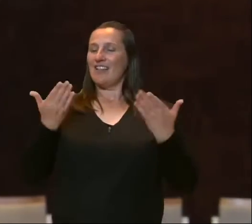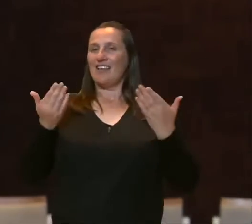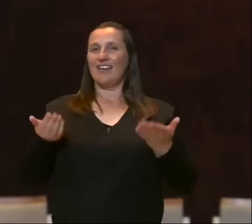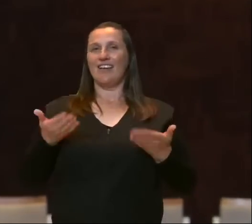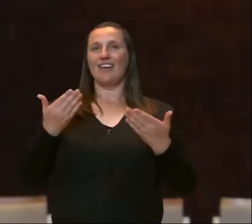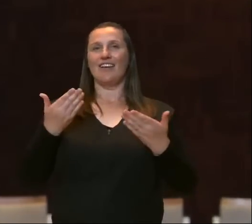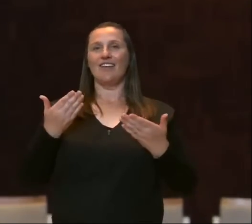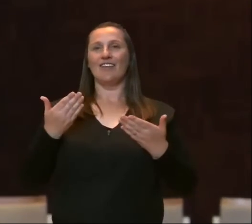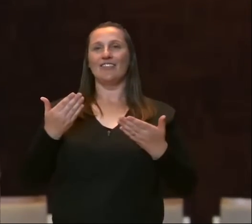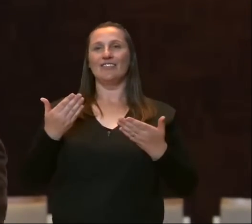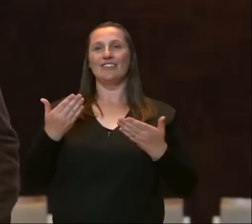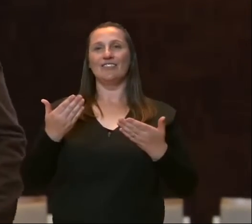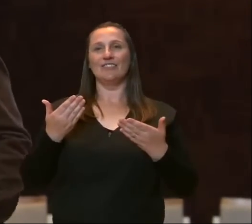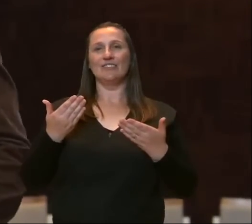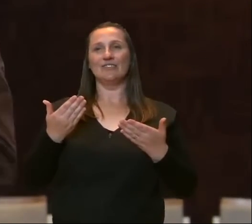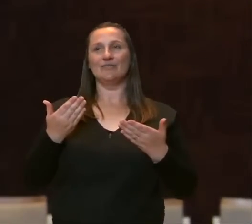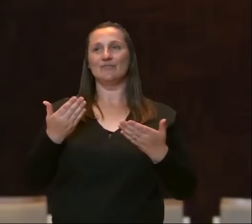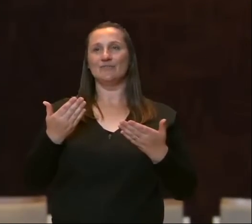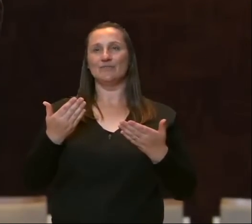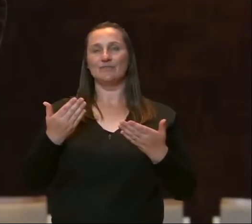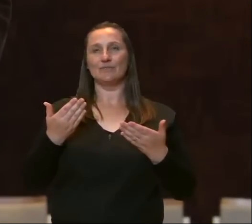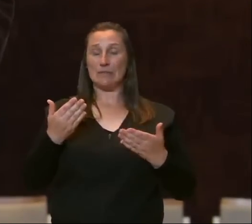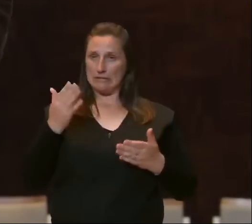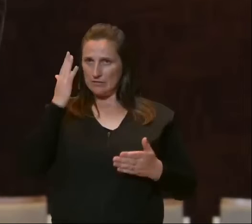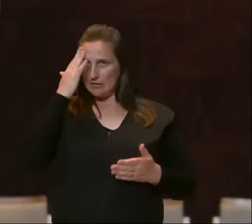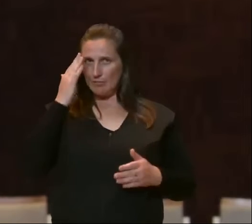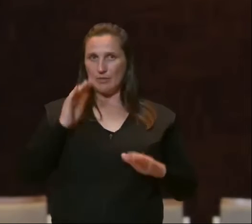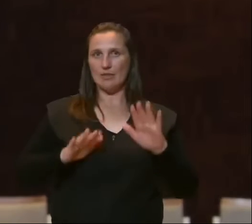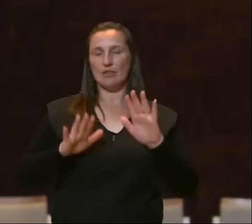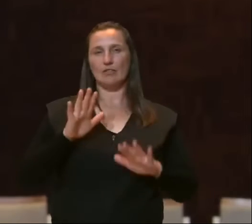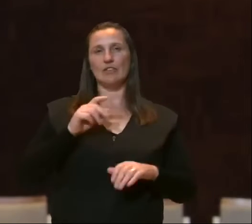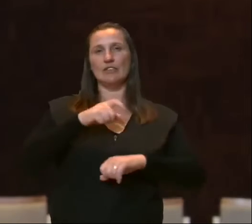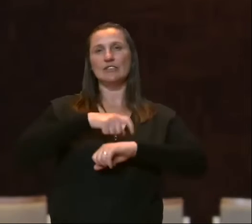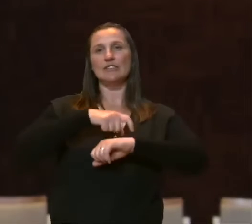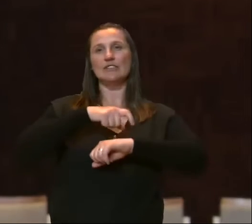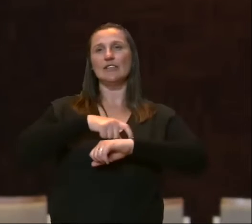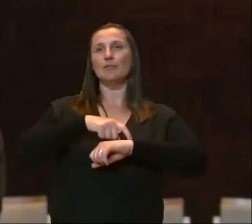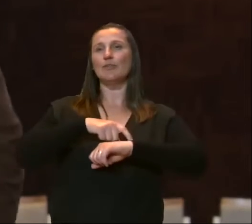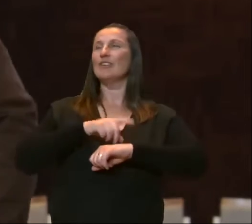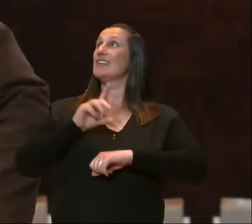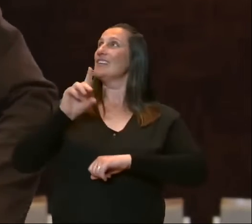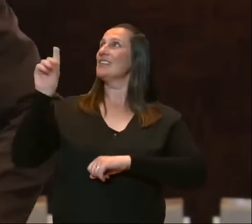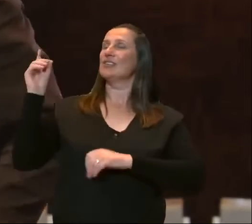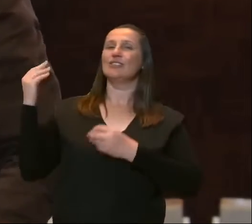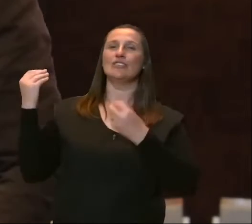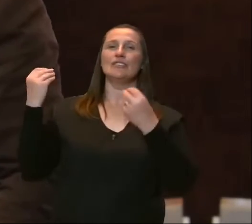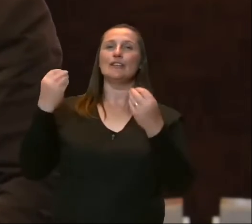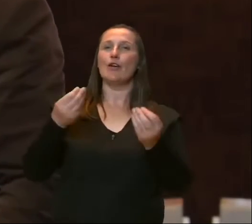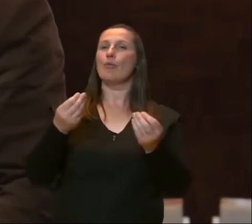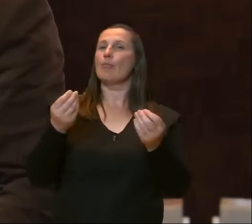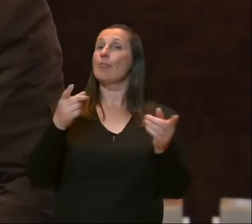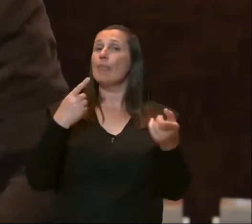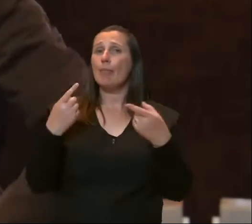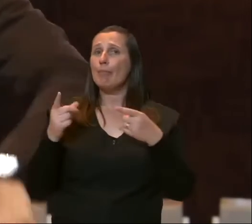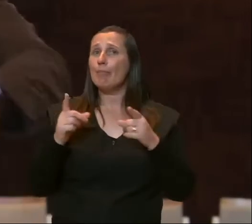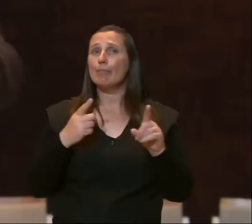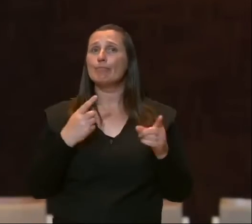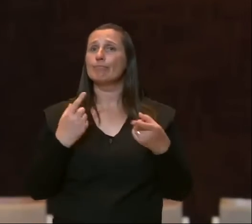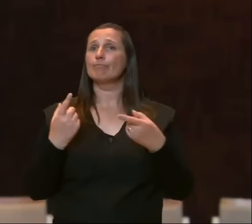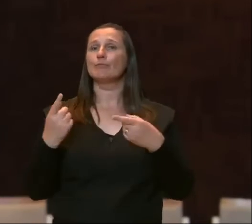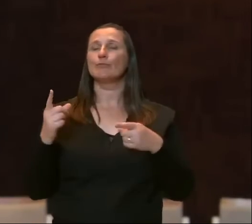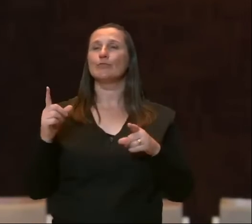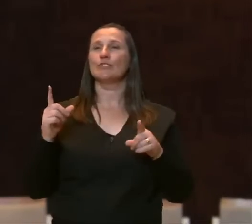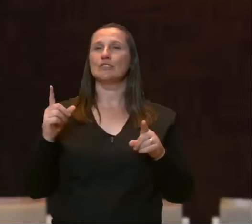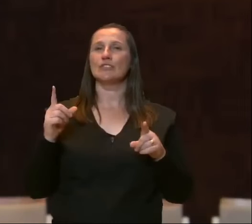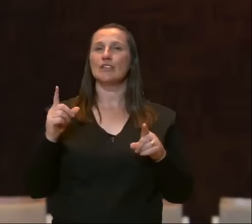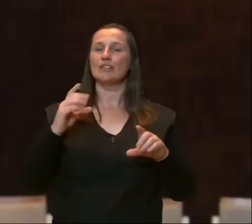ir adiante. Sabe, talvez nesse tempo Deus te deu uma canção de guerra. A canção